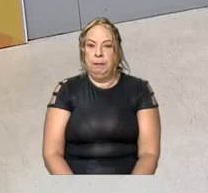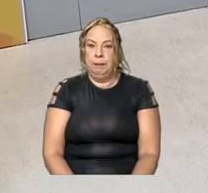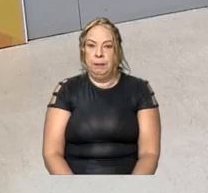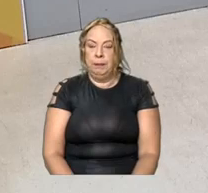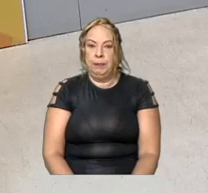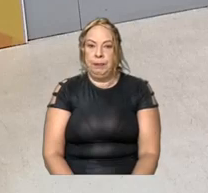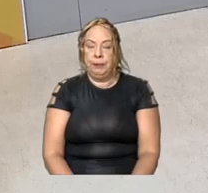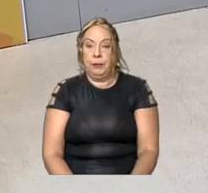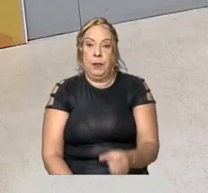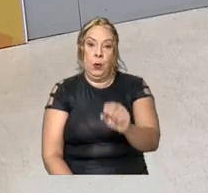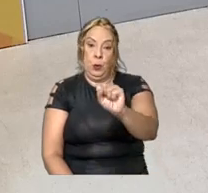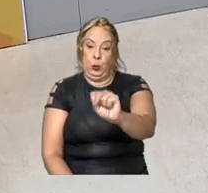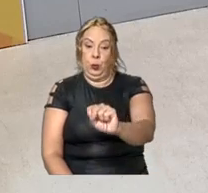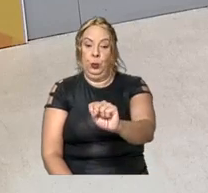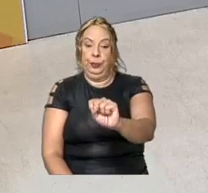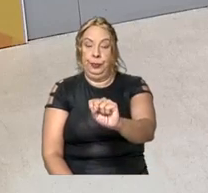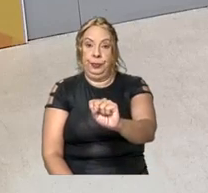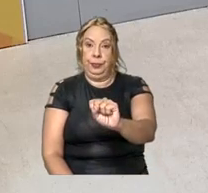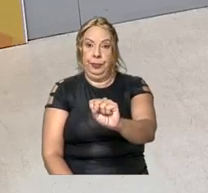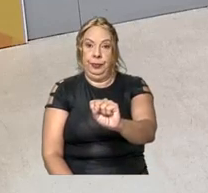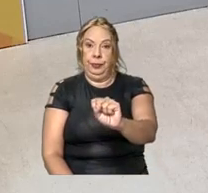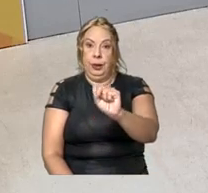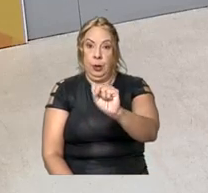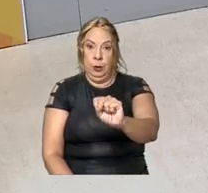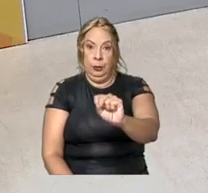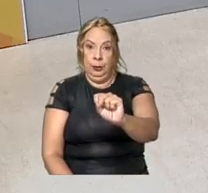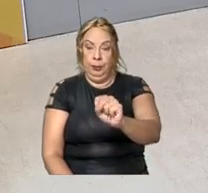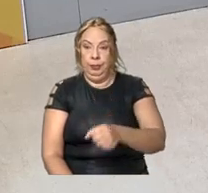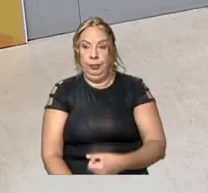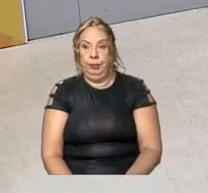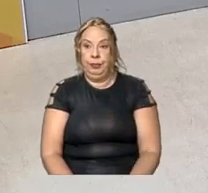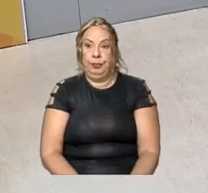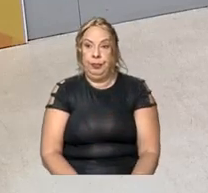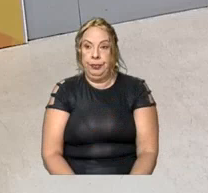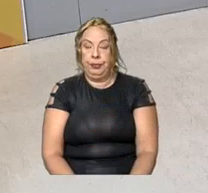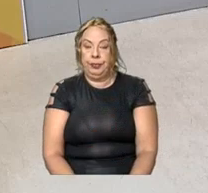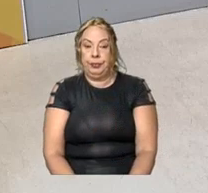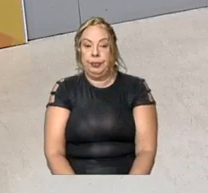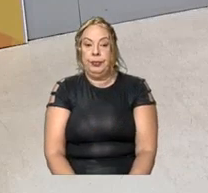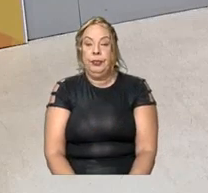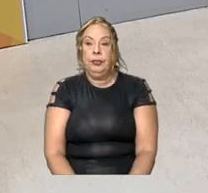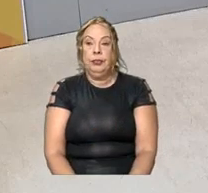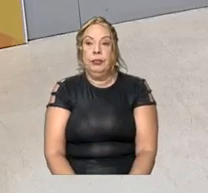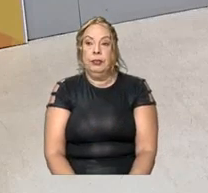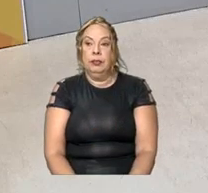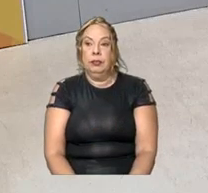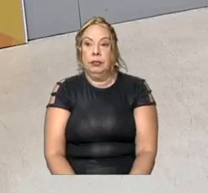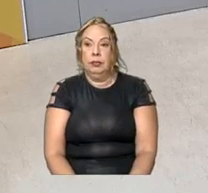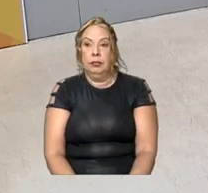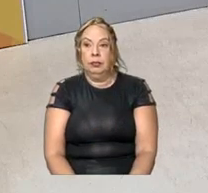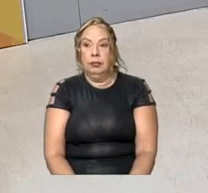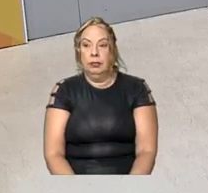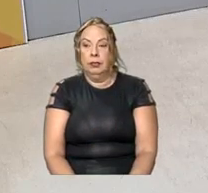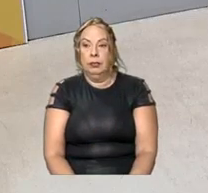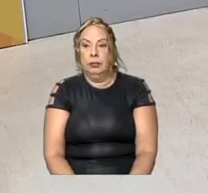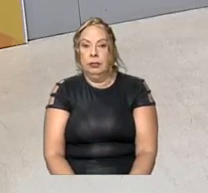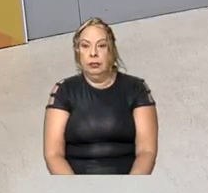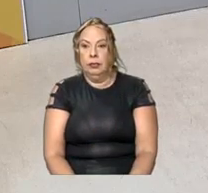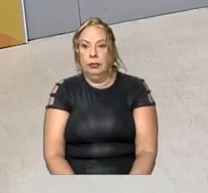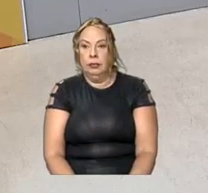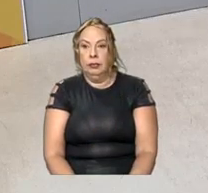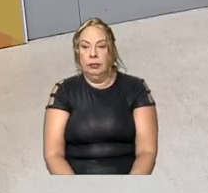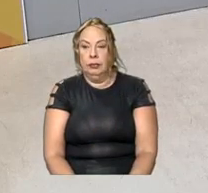viu? 8, 8, olha aí, 8. Não entendi as risadinhas aqui